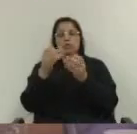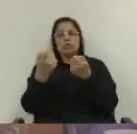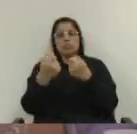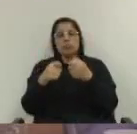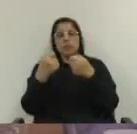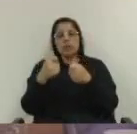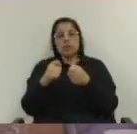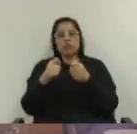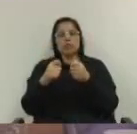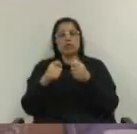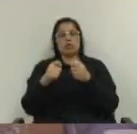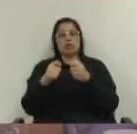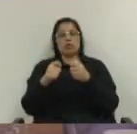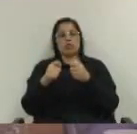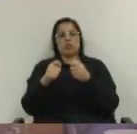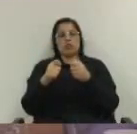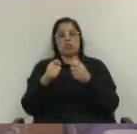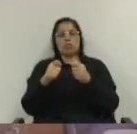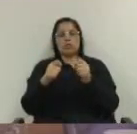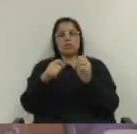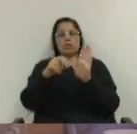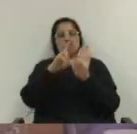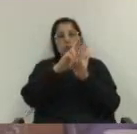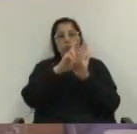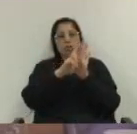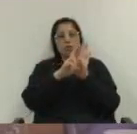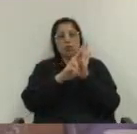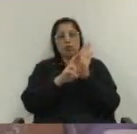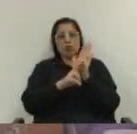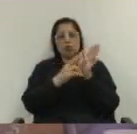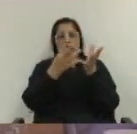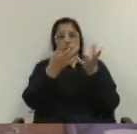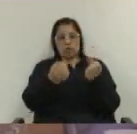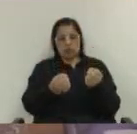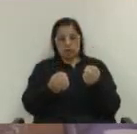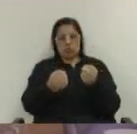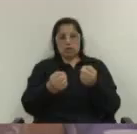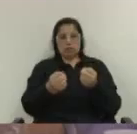sua regular admissão e processamento.